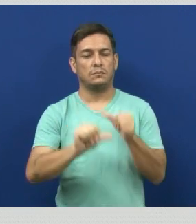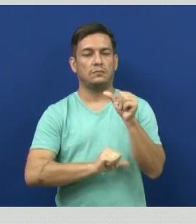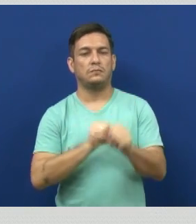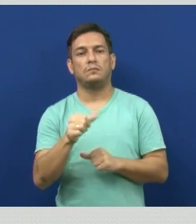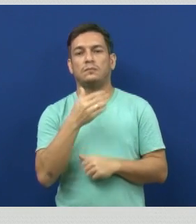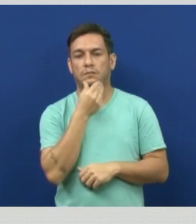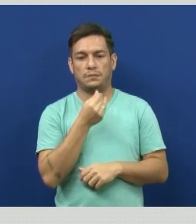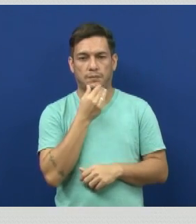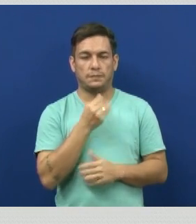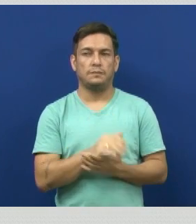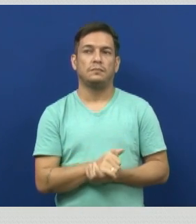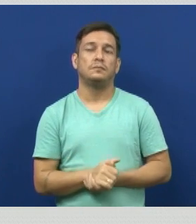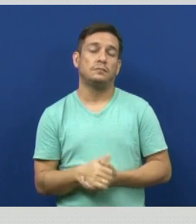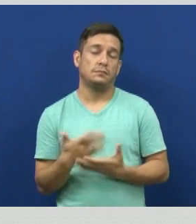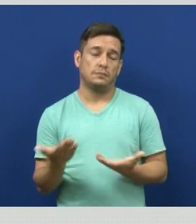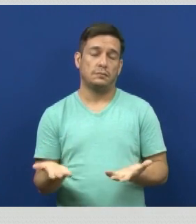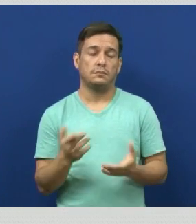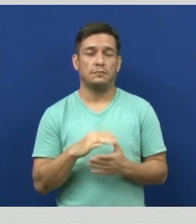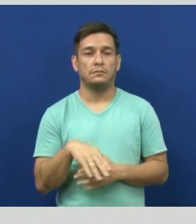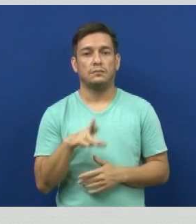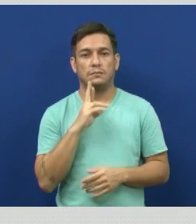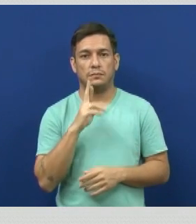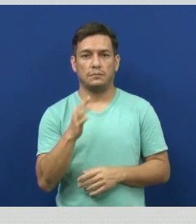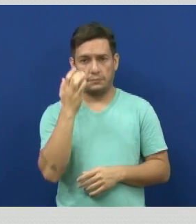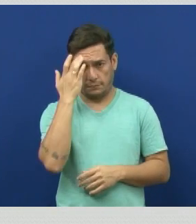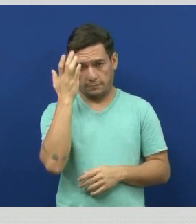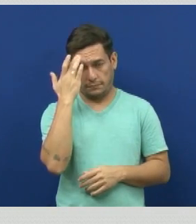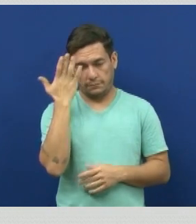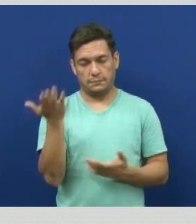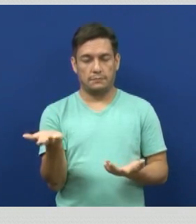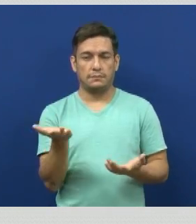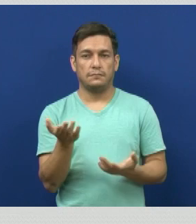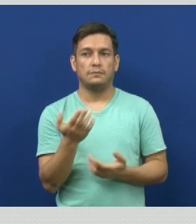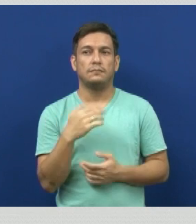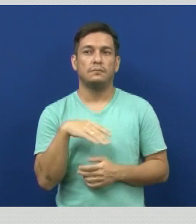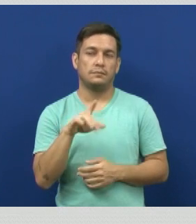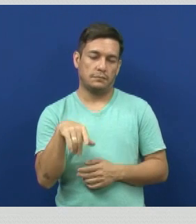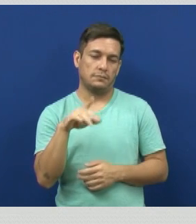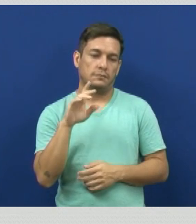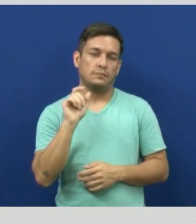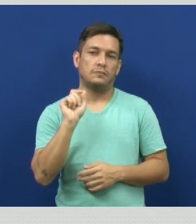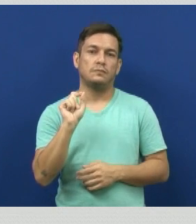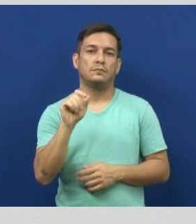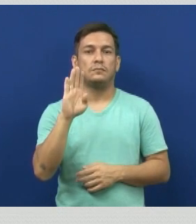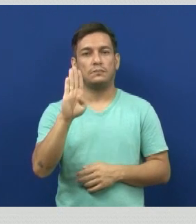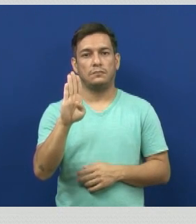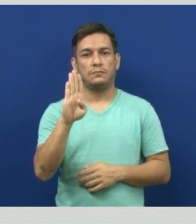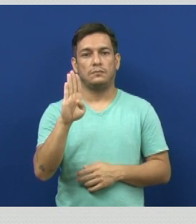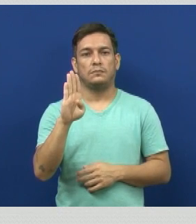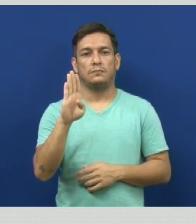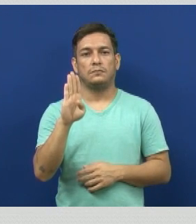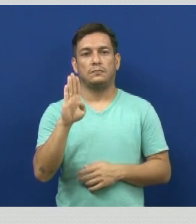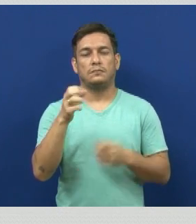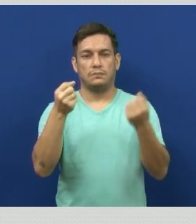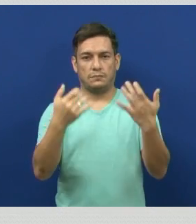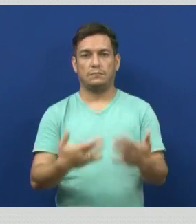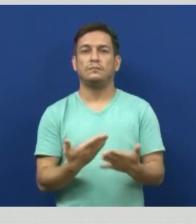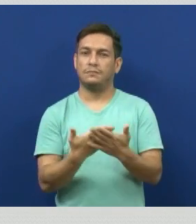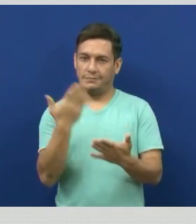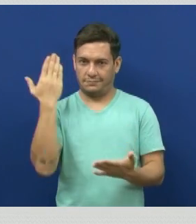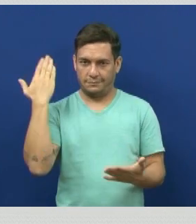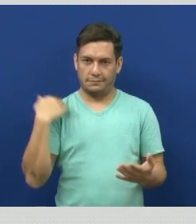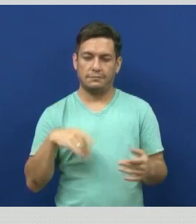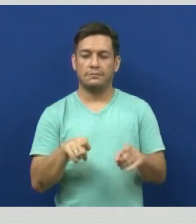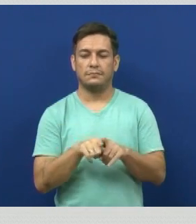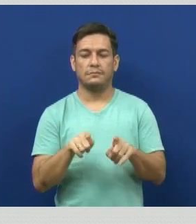transformado pelo homem. Bom, pessoal, essa também é bem facinho, né? Só pode ser a alternativa B. Nós falamos disso na aula